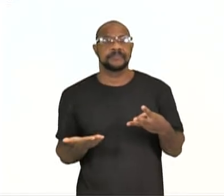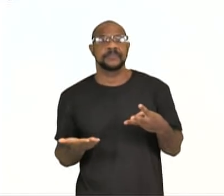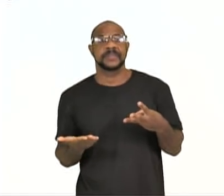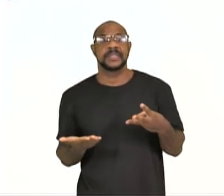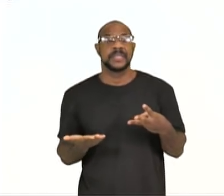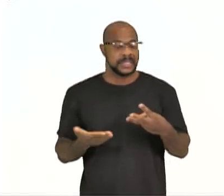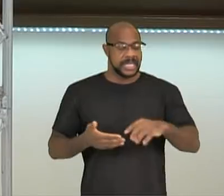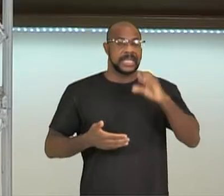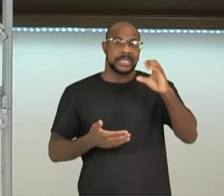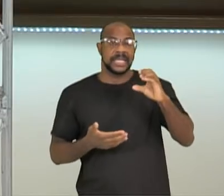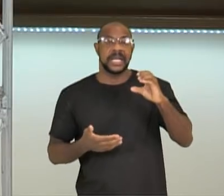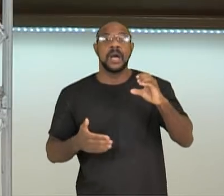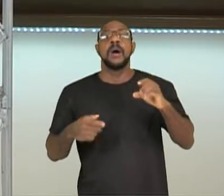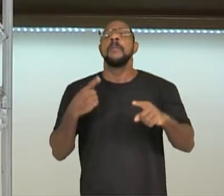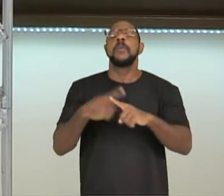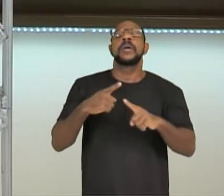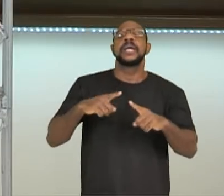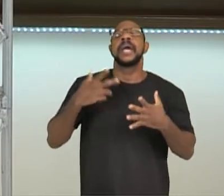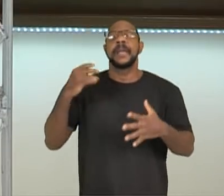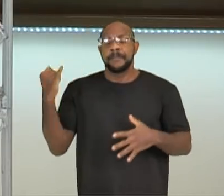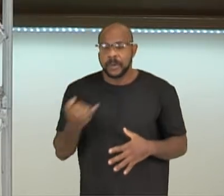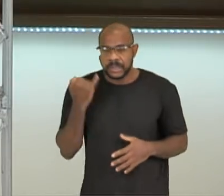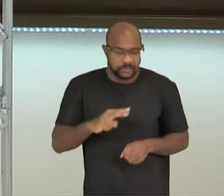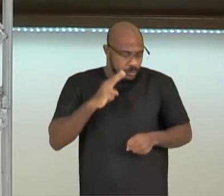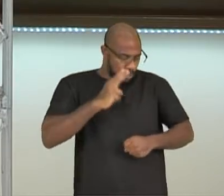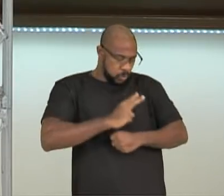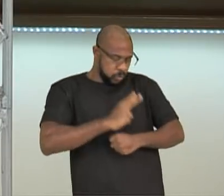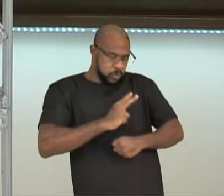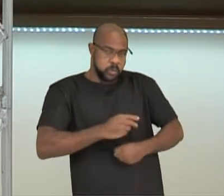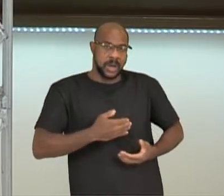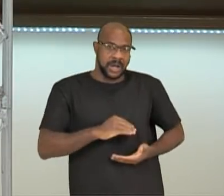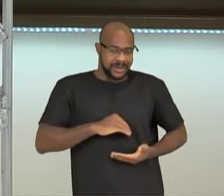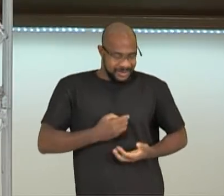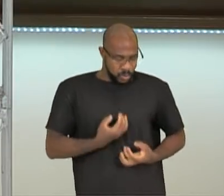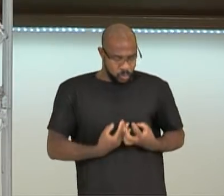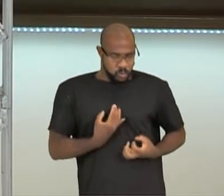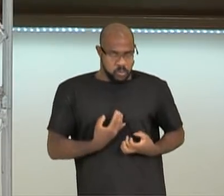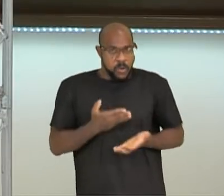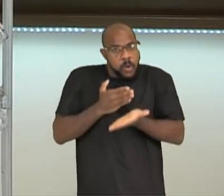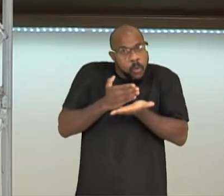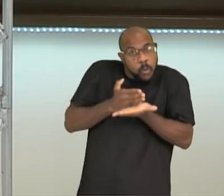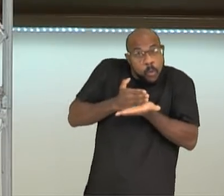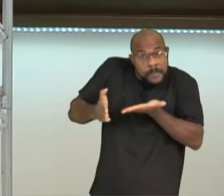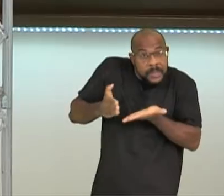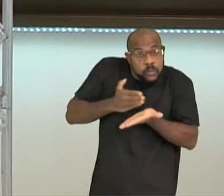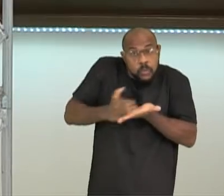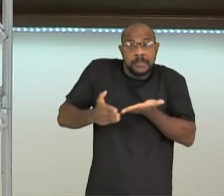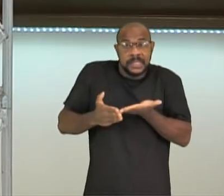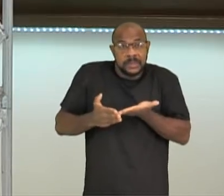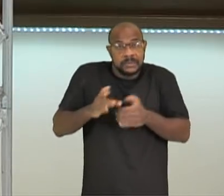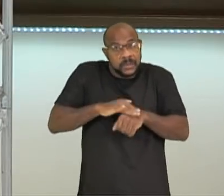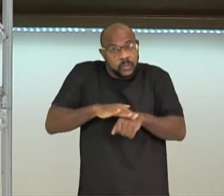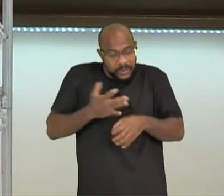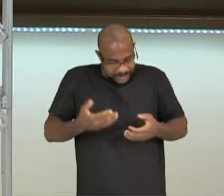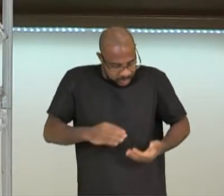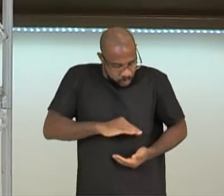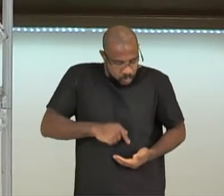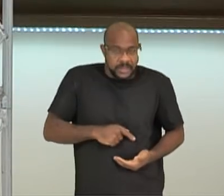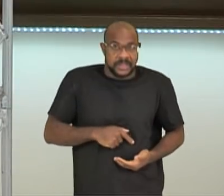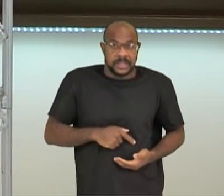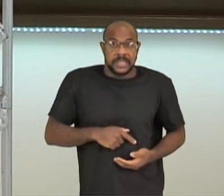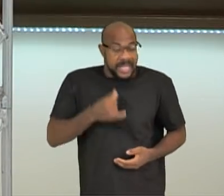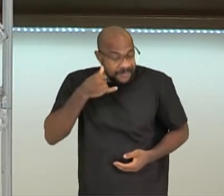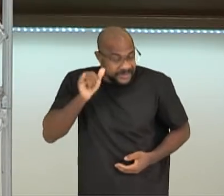por que é importante tratar este problema logo no início, né? Assim que ela recebe o diagnóstico, não deixar ele se